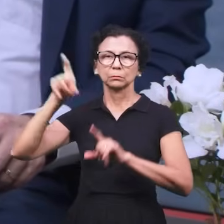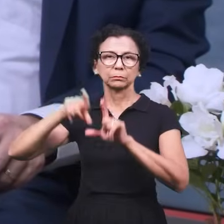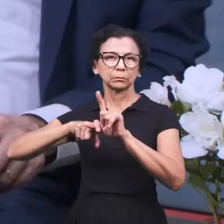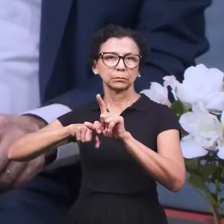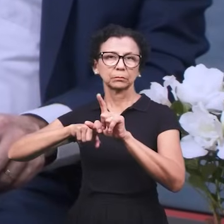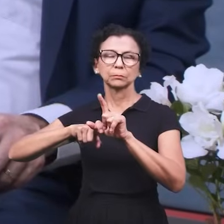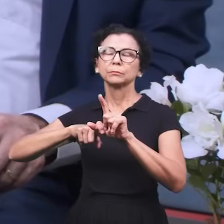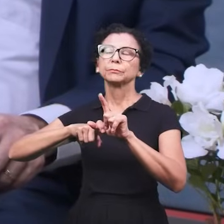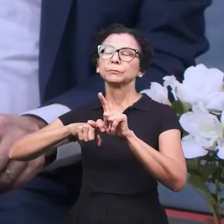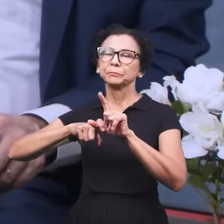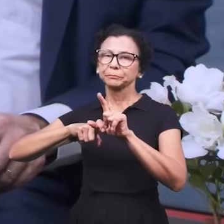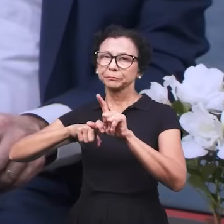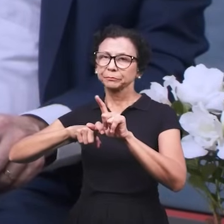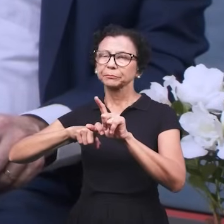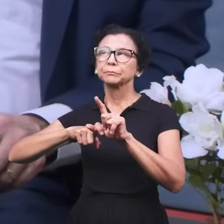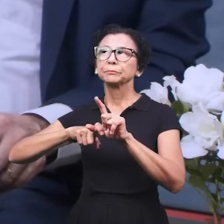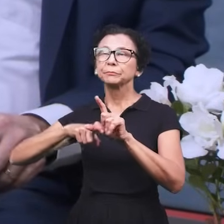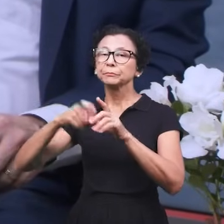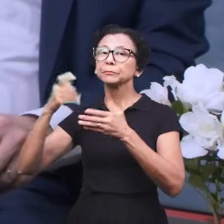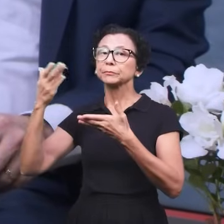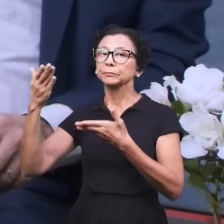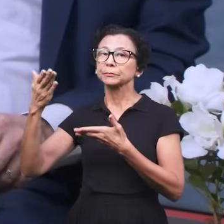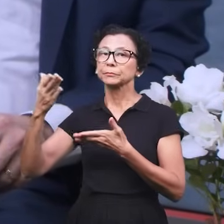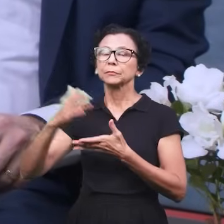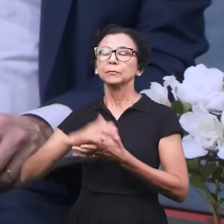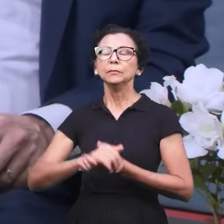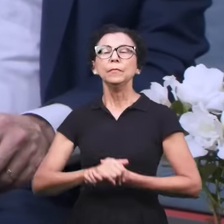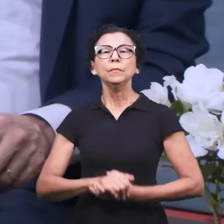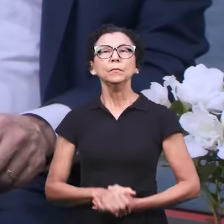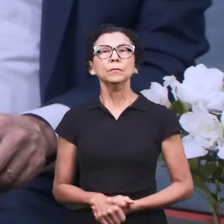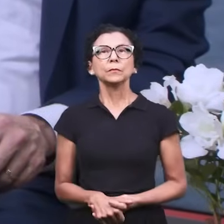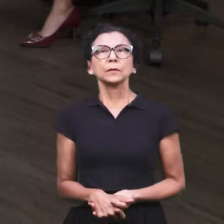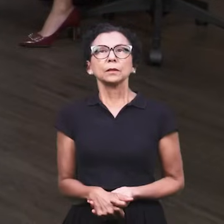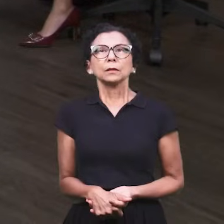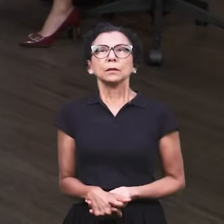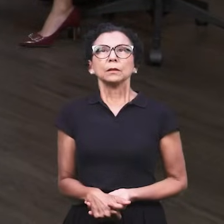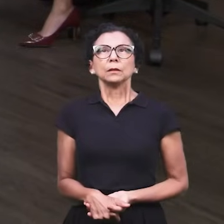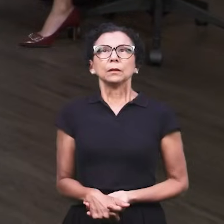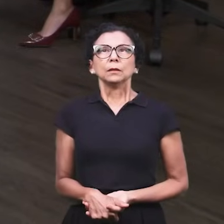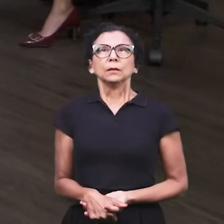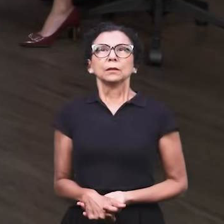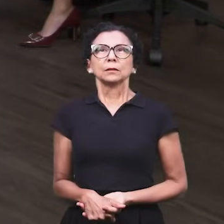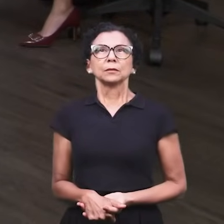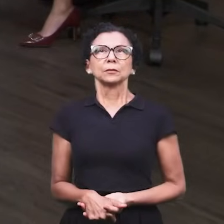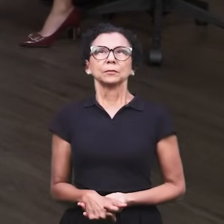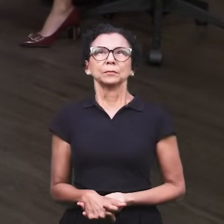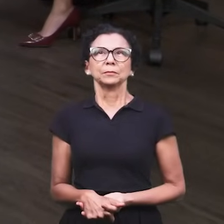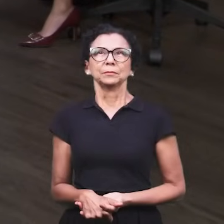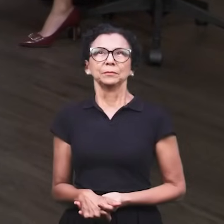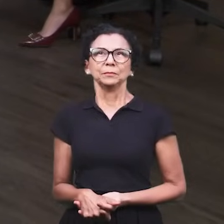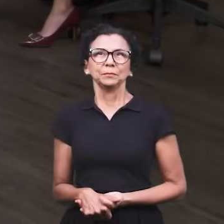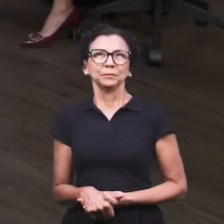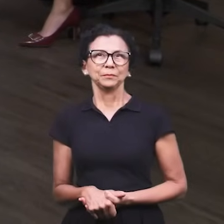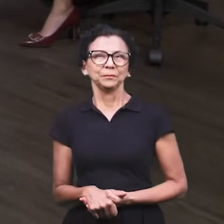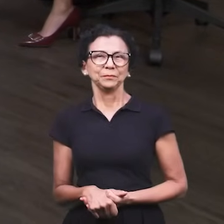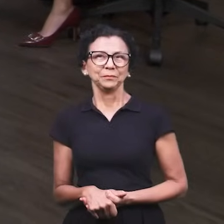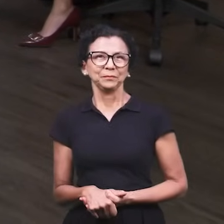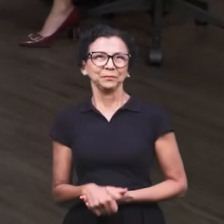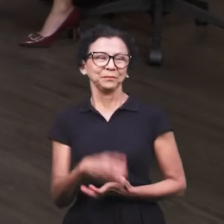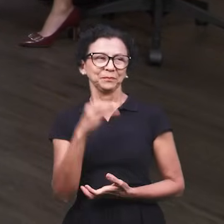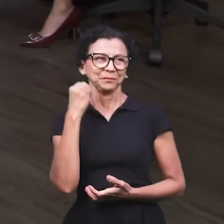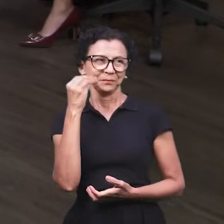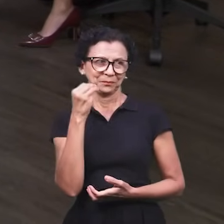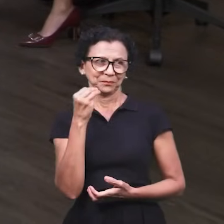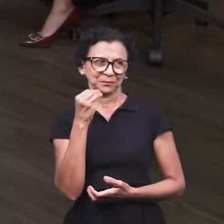Senhor. É esse o Deus que nós conhecemos. Posso contar a minha experiência? Pode. Foi outro dia mesmo, Sim.